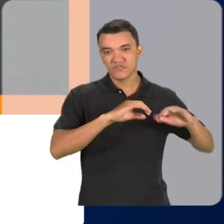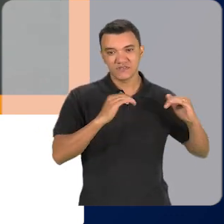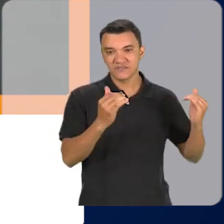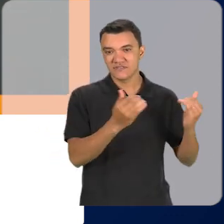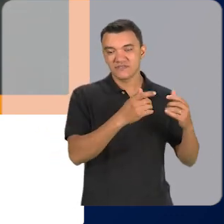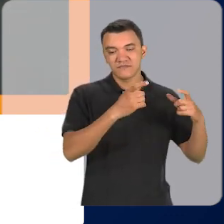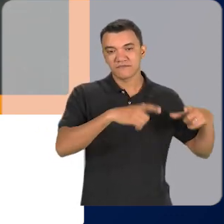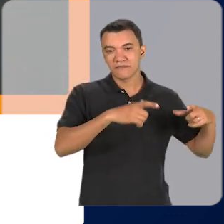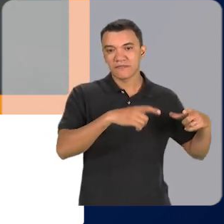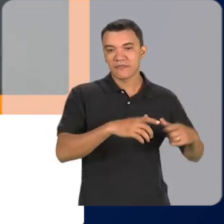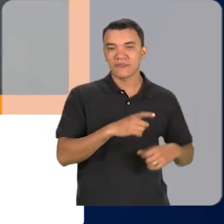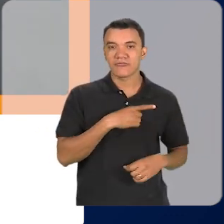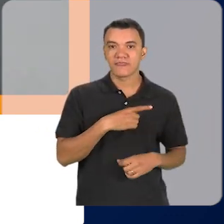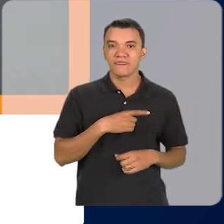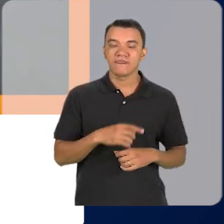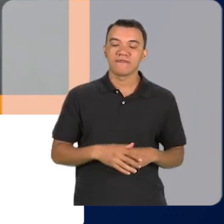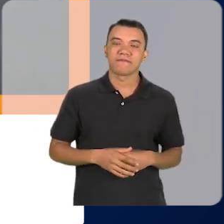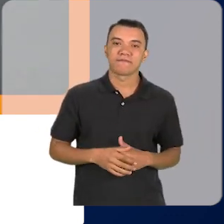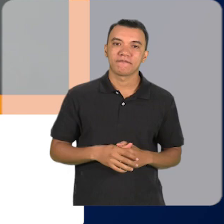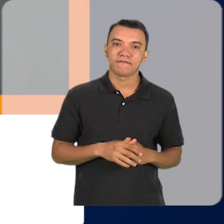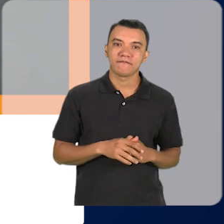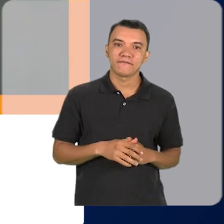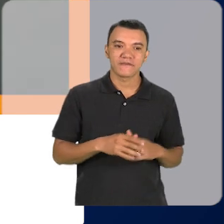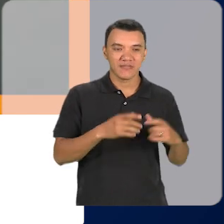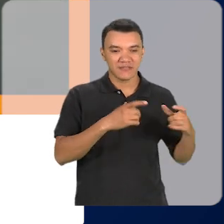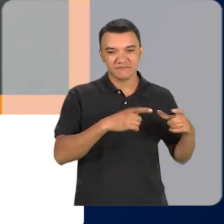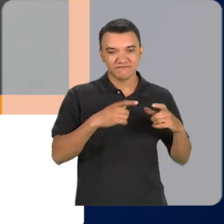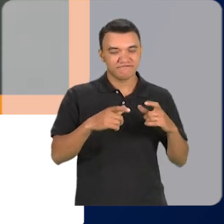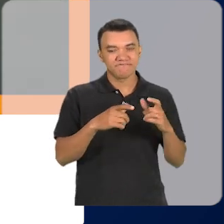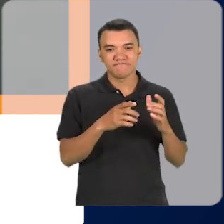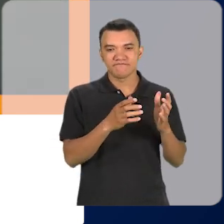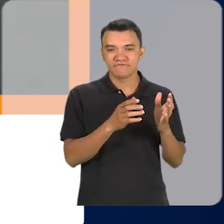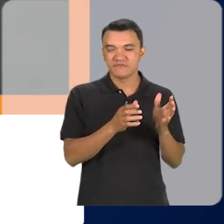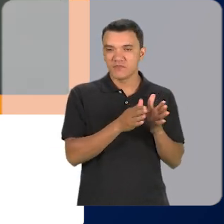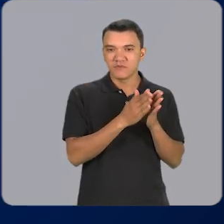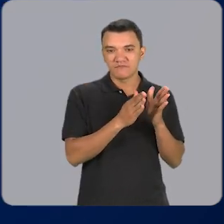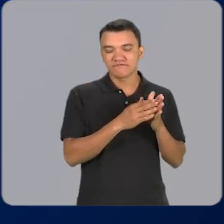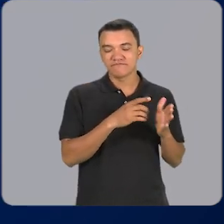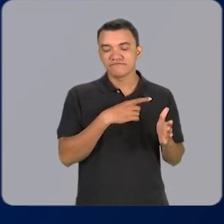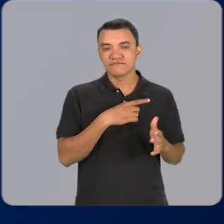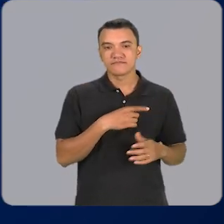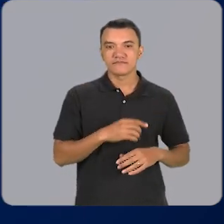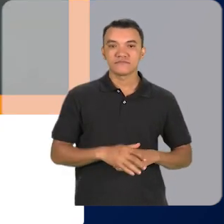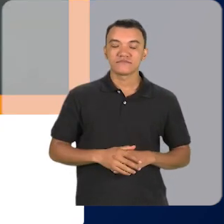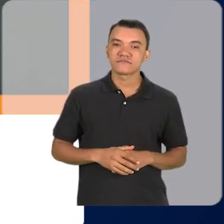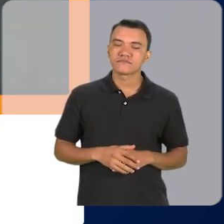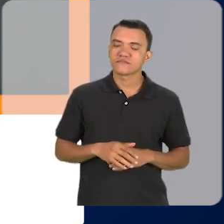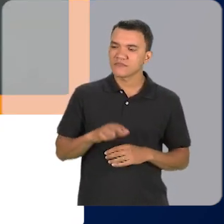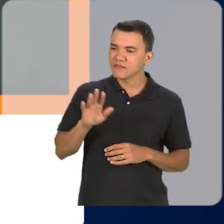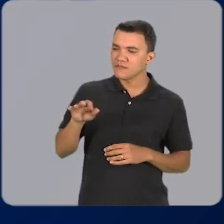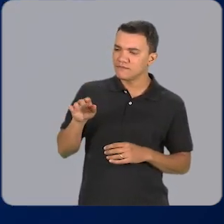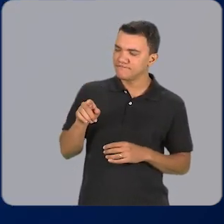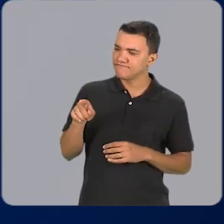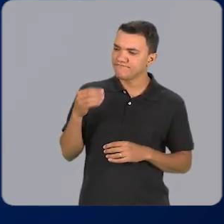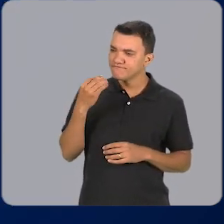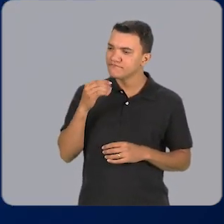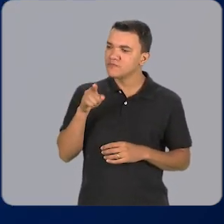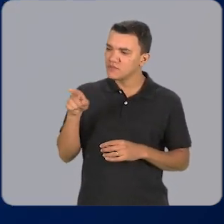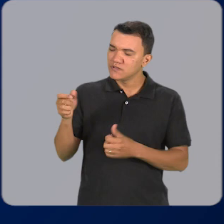mora nesses bairros da periferia de São Luís. Agora, professora Eridan, aproveitando que você está